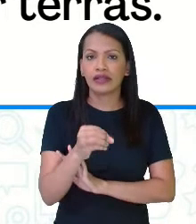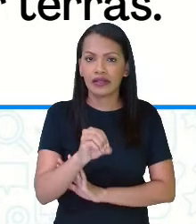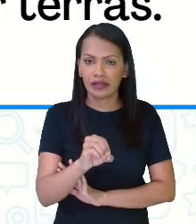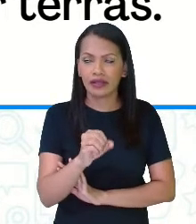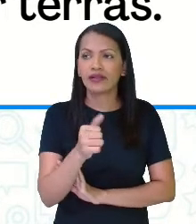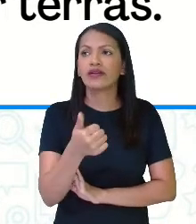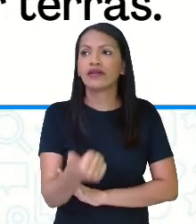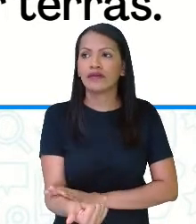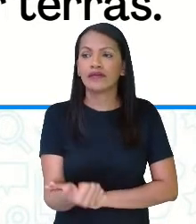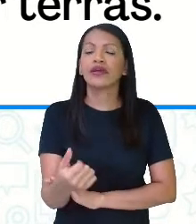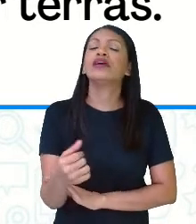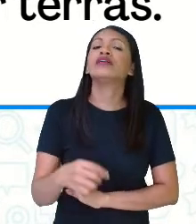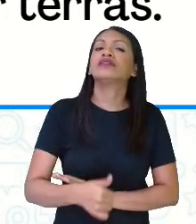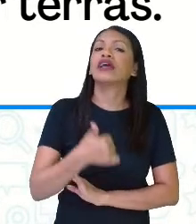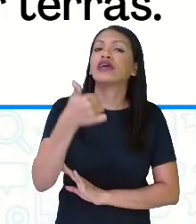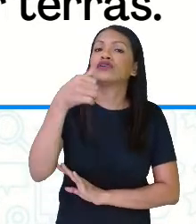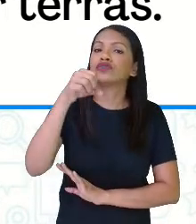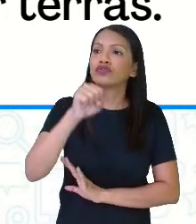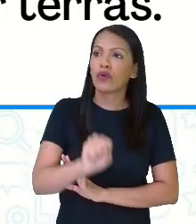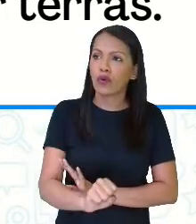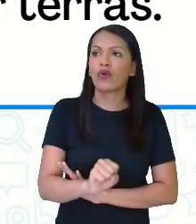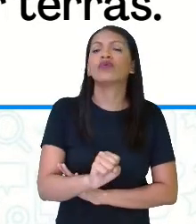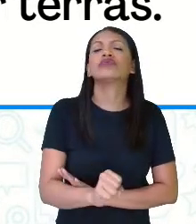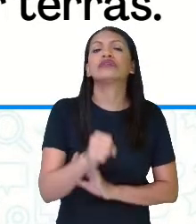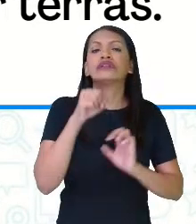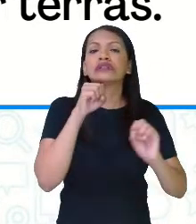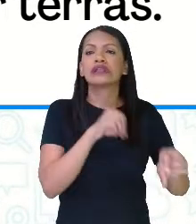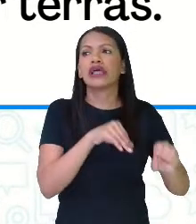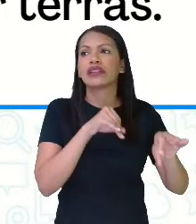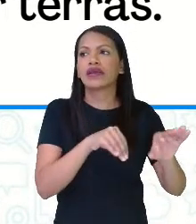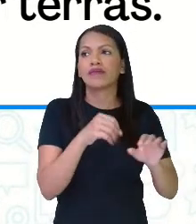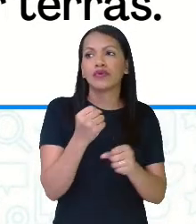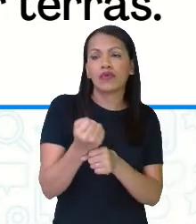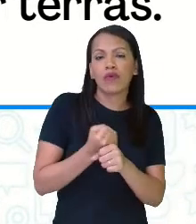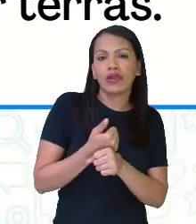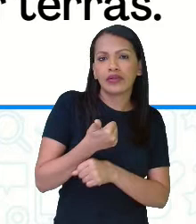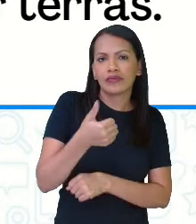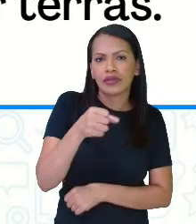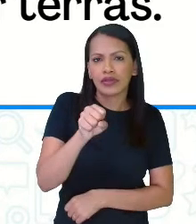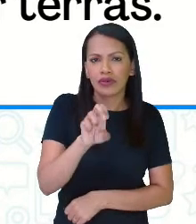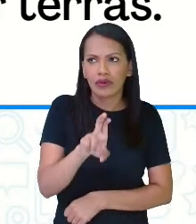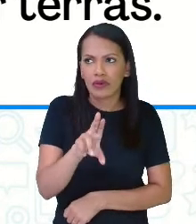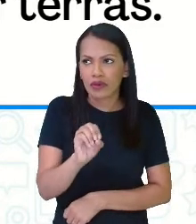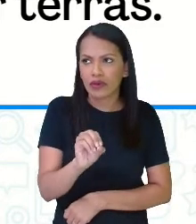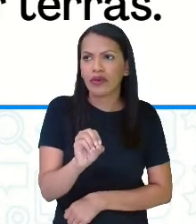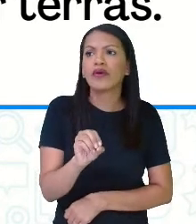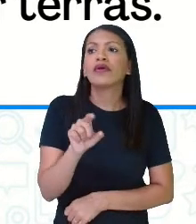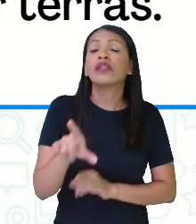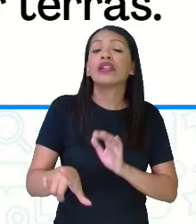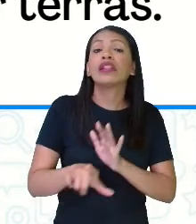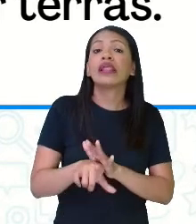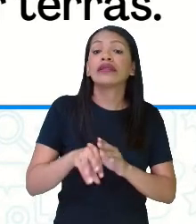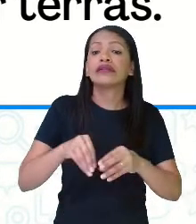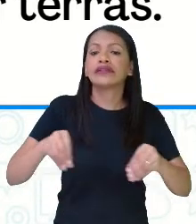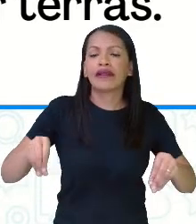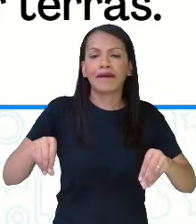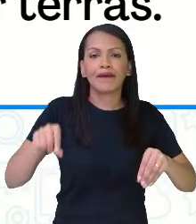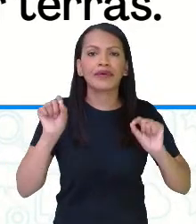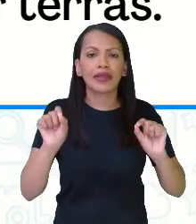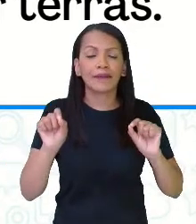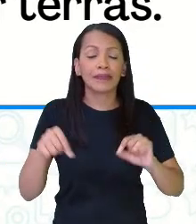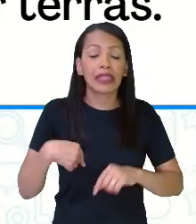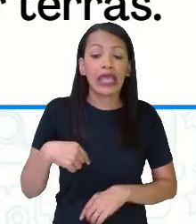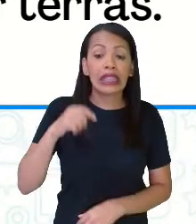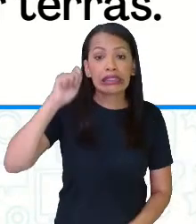de 1850, que é a Lei de Terras. Negros não podem ser proprietários, como ficou